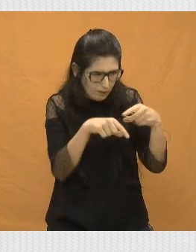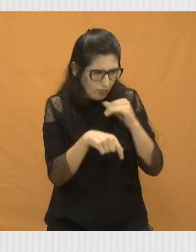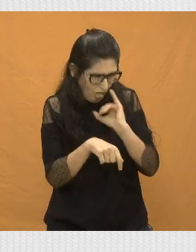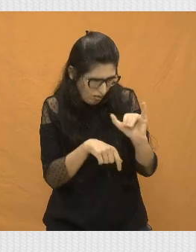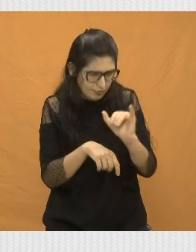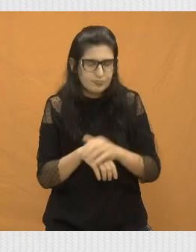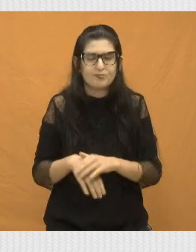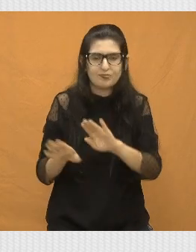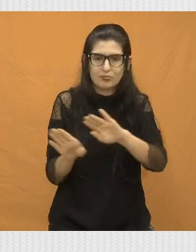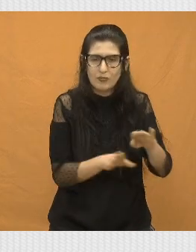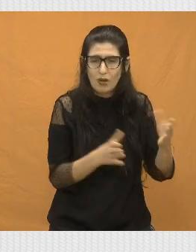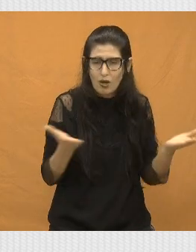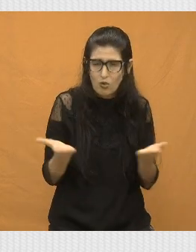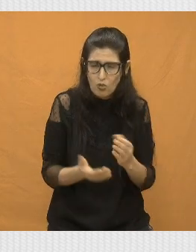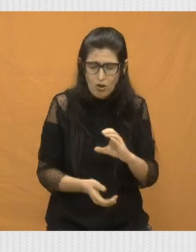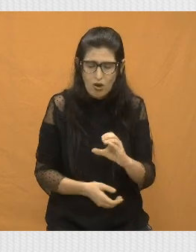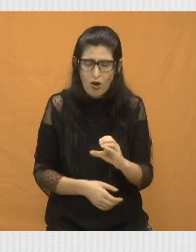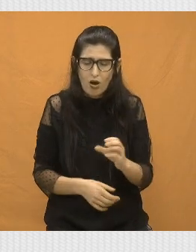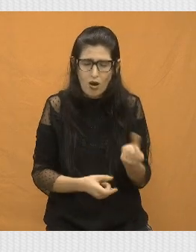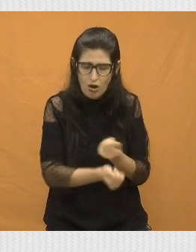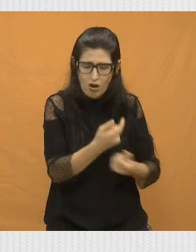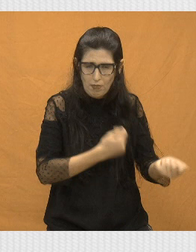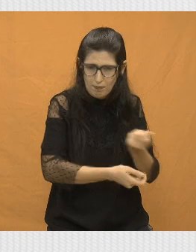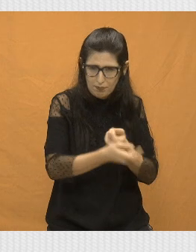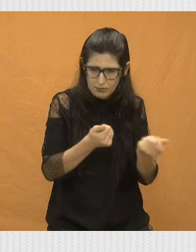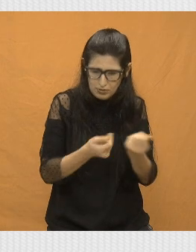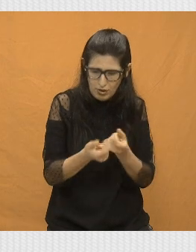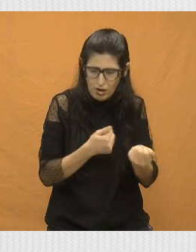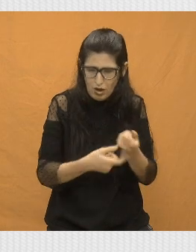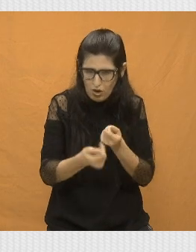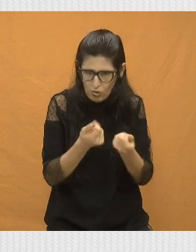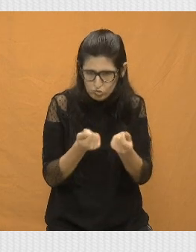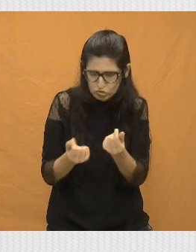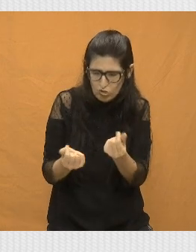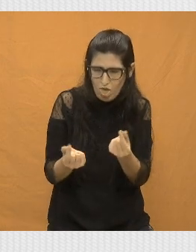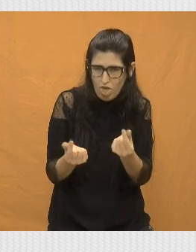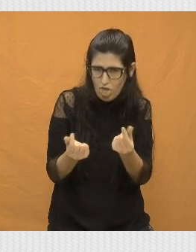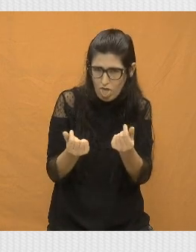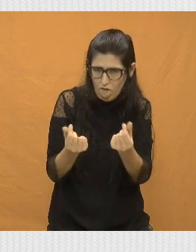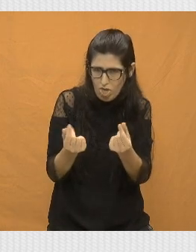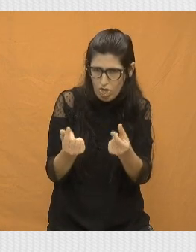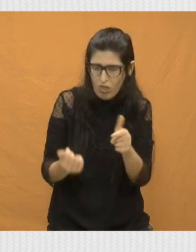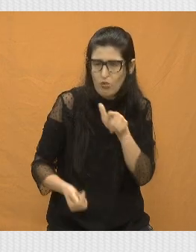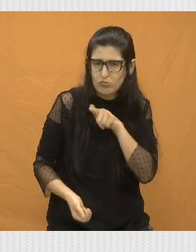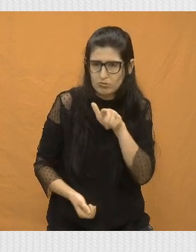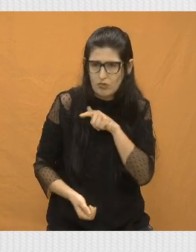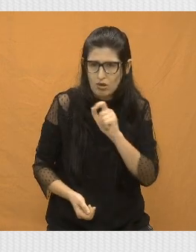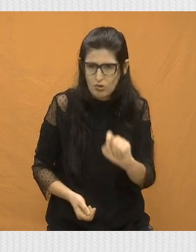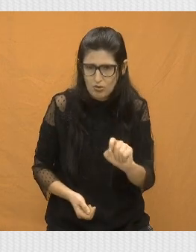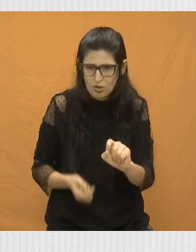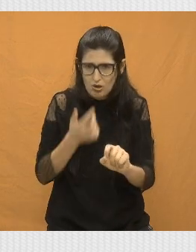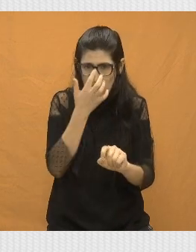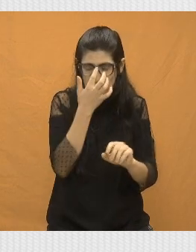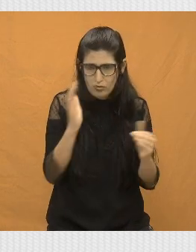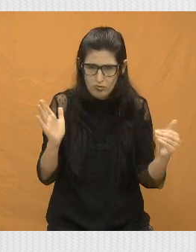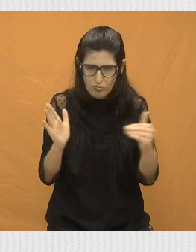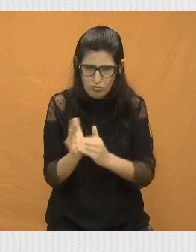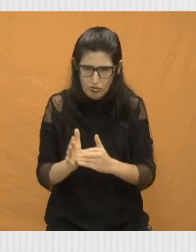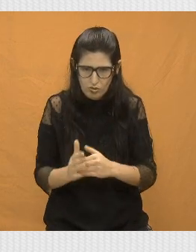receitas de capital fontes. Temos o capital, que estava com a meta orçada